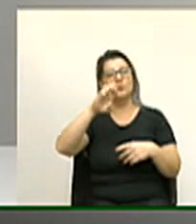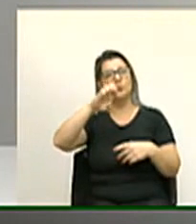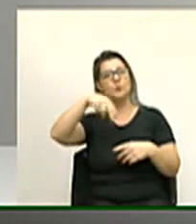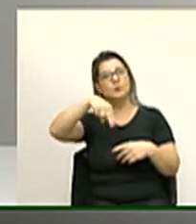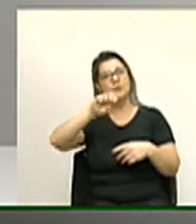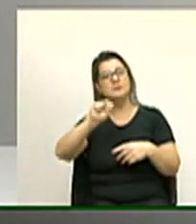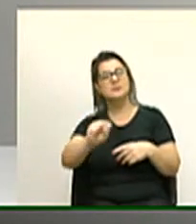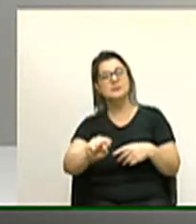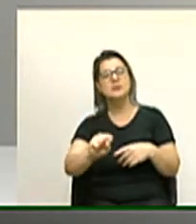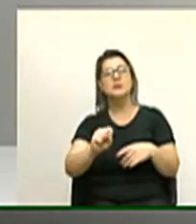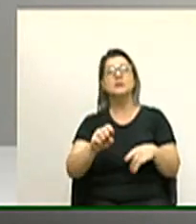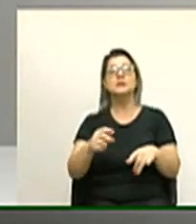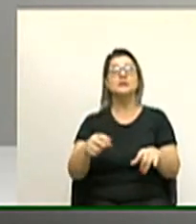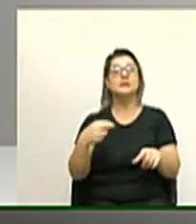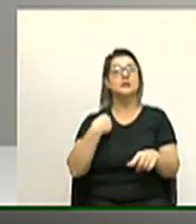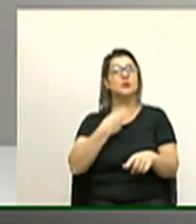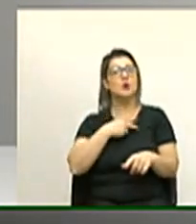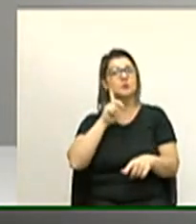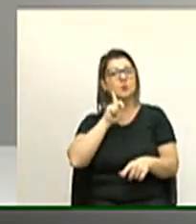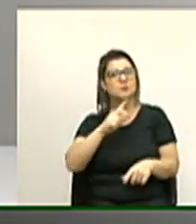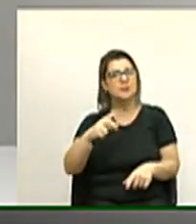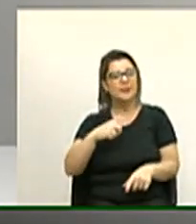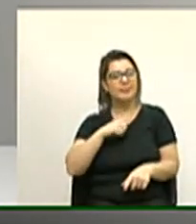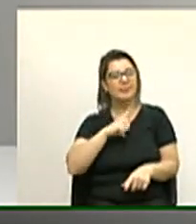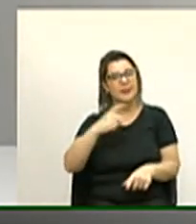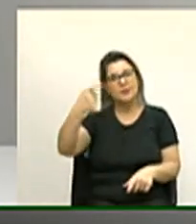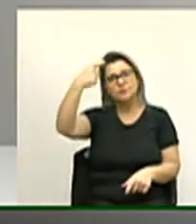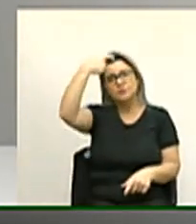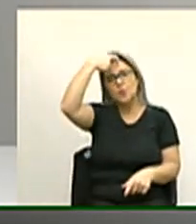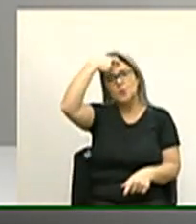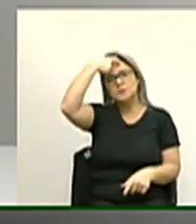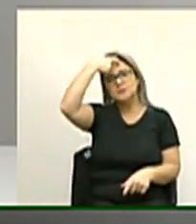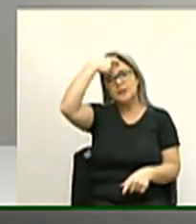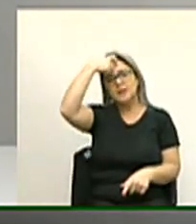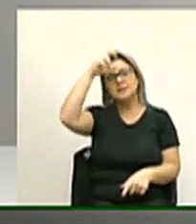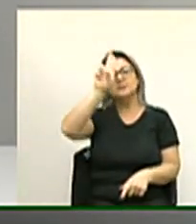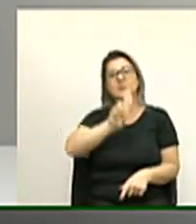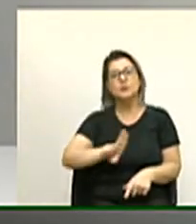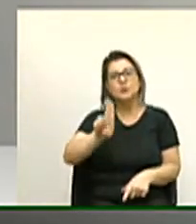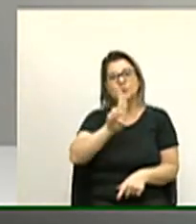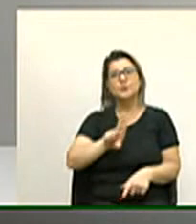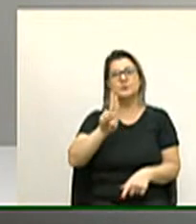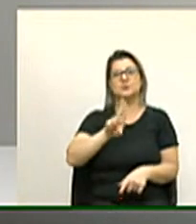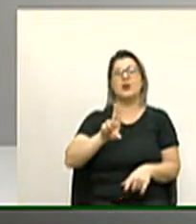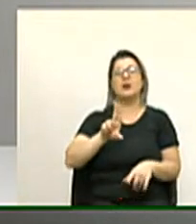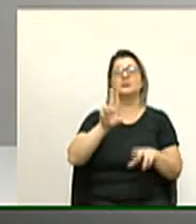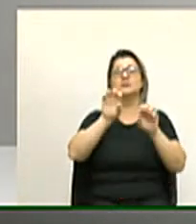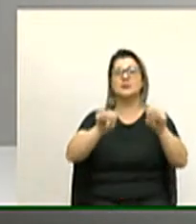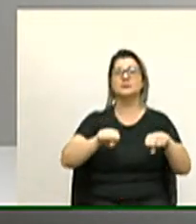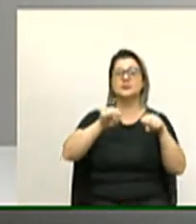né, e ajudar-nos a desenvolver essa cultura da utilização da bicicleta.